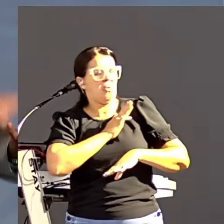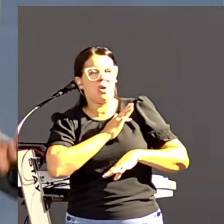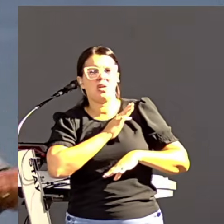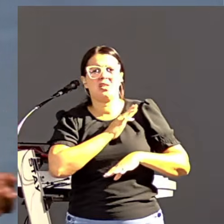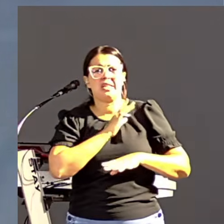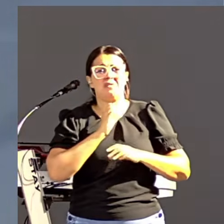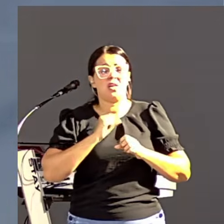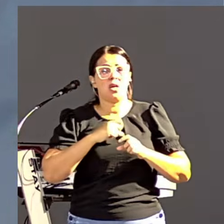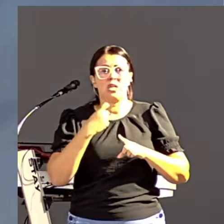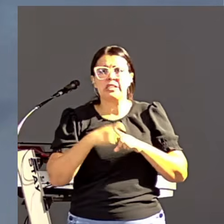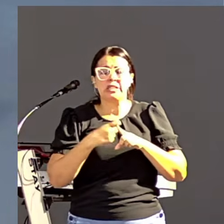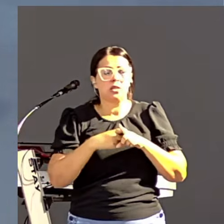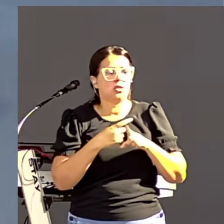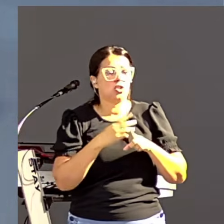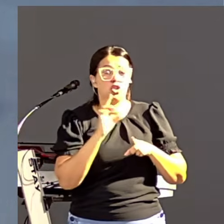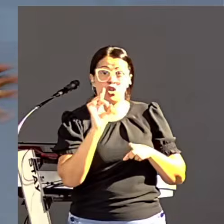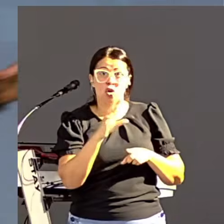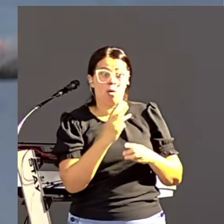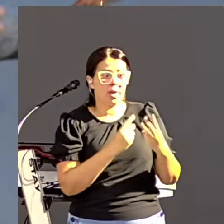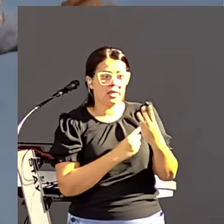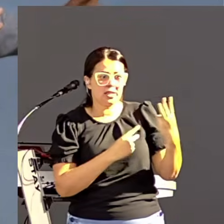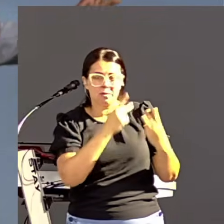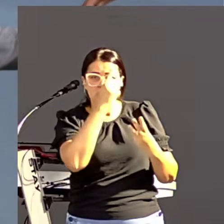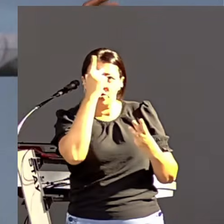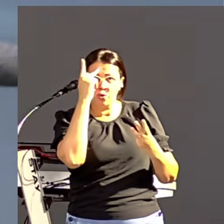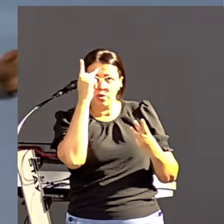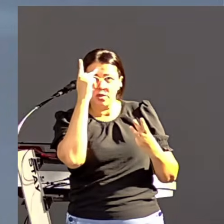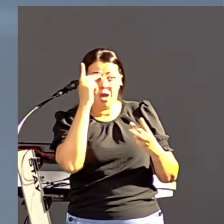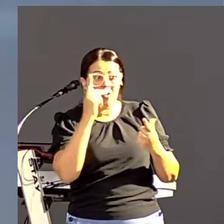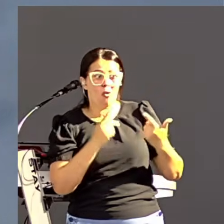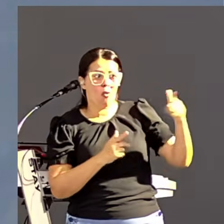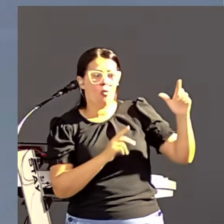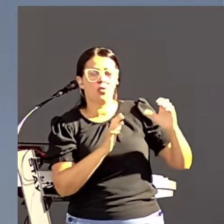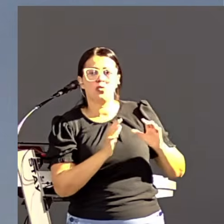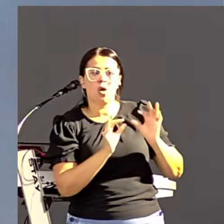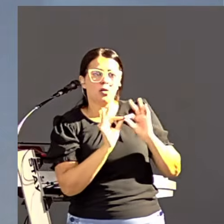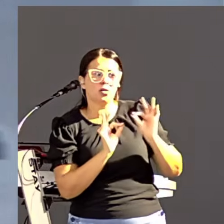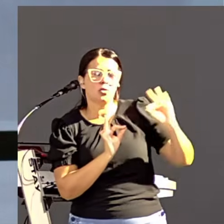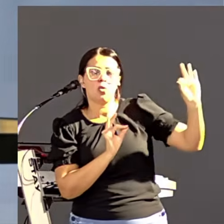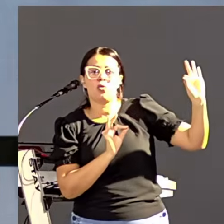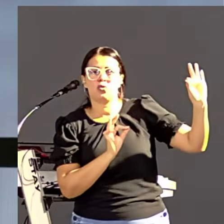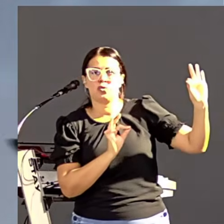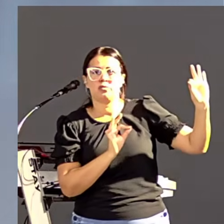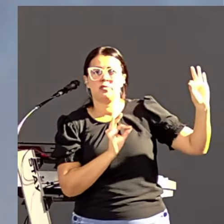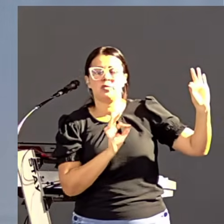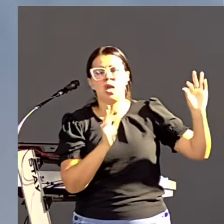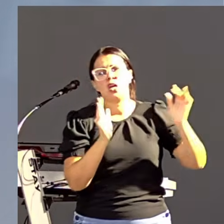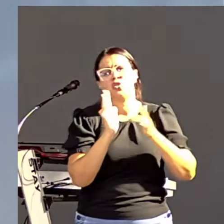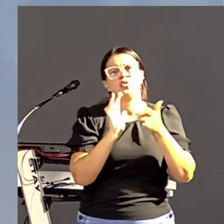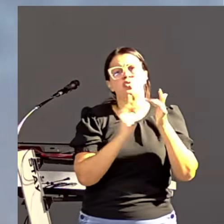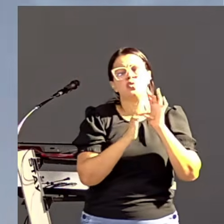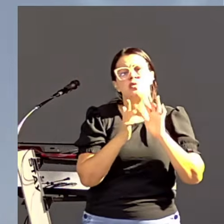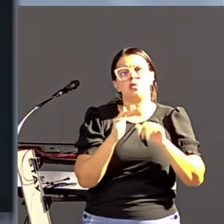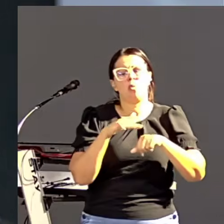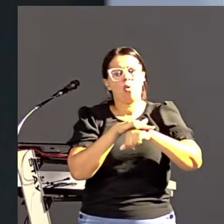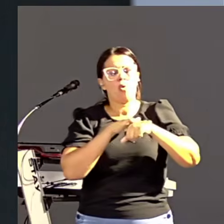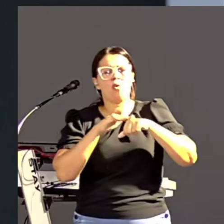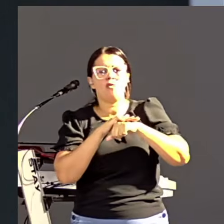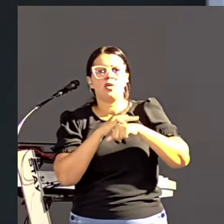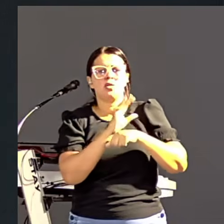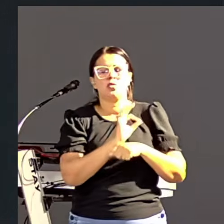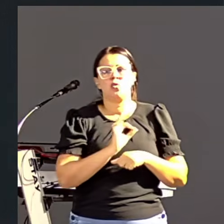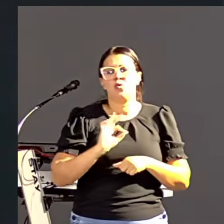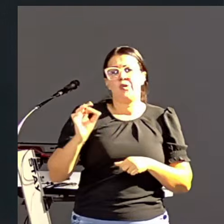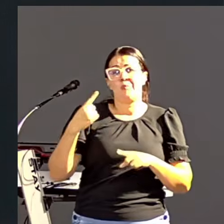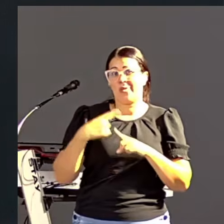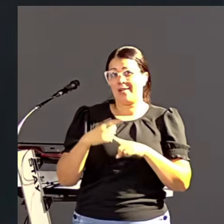para 3. Para os outros ele só deixou eles longe. E agora ele se afasta e vai então ter aquela conversa com o Pai, porque tem